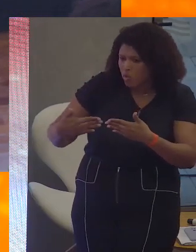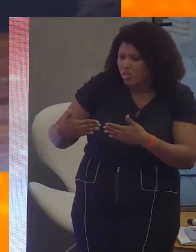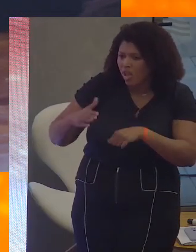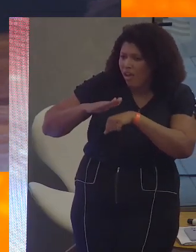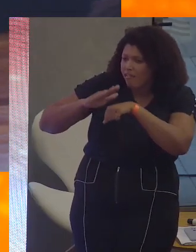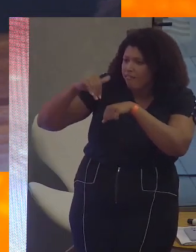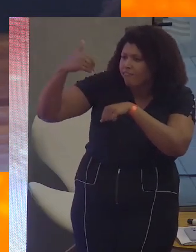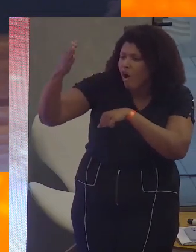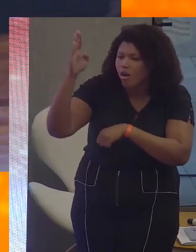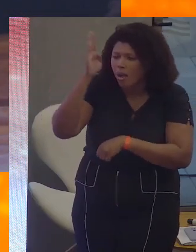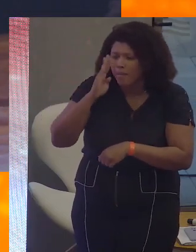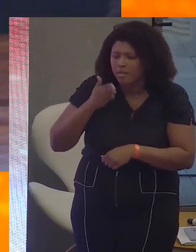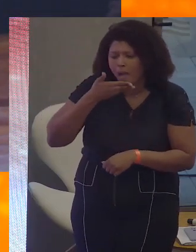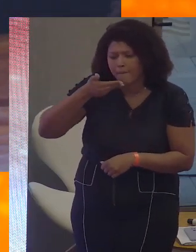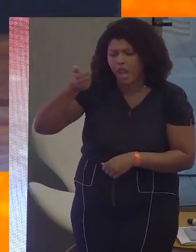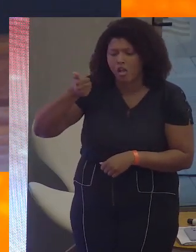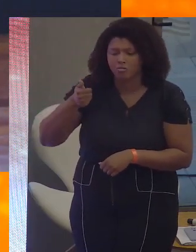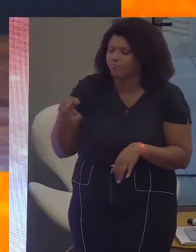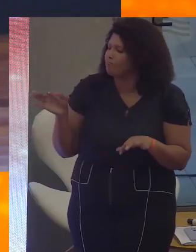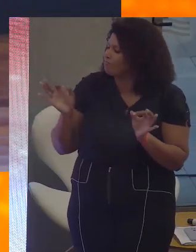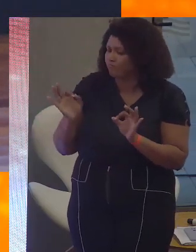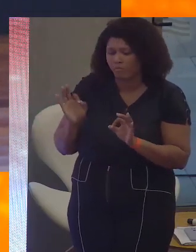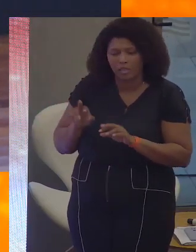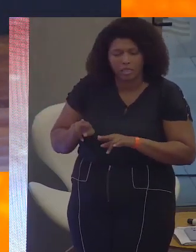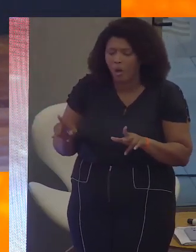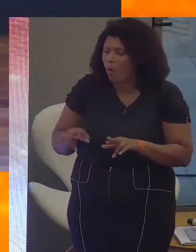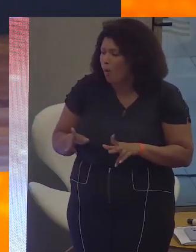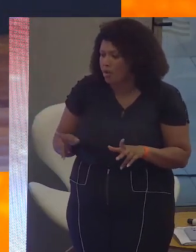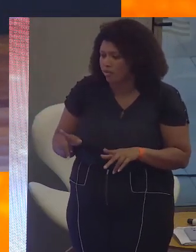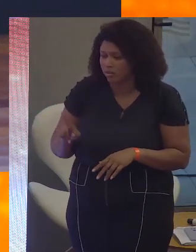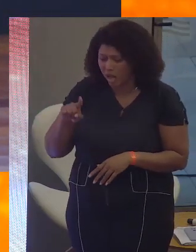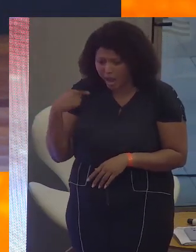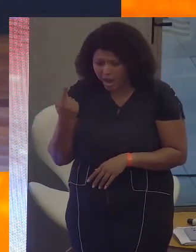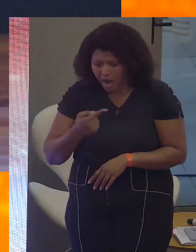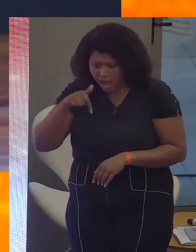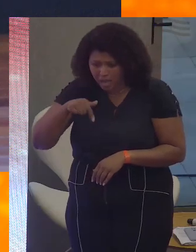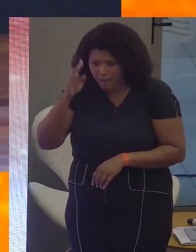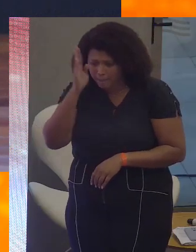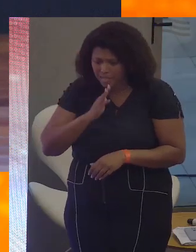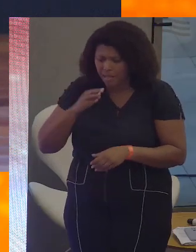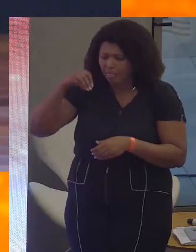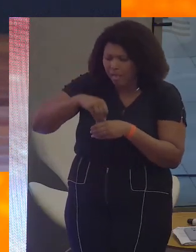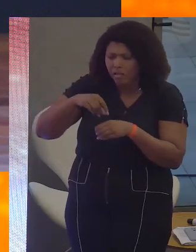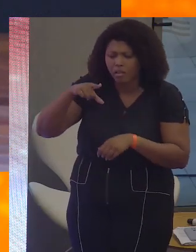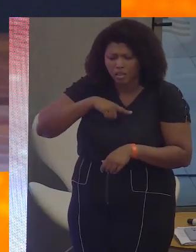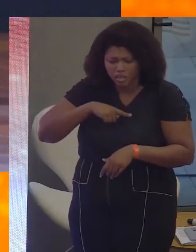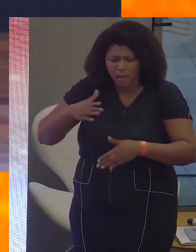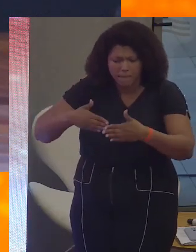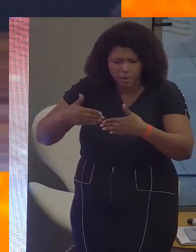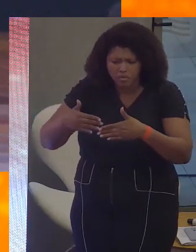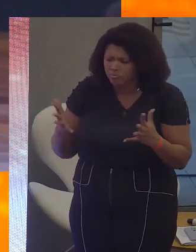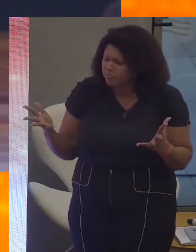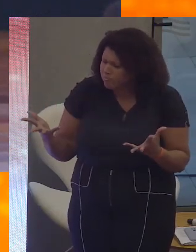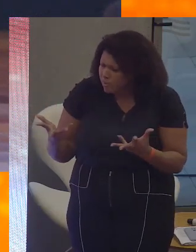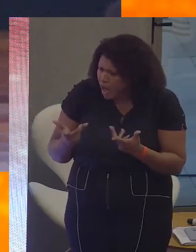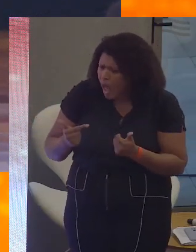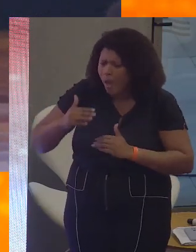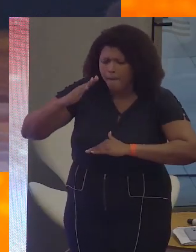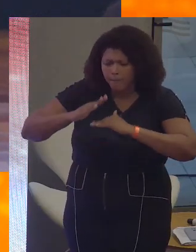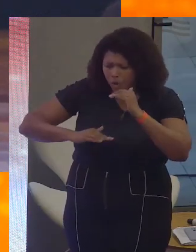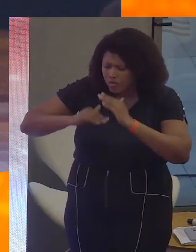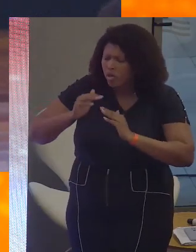é. Não é. Nós temos uma produção maravilhosa. Os nossos profissionais